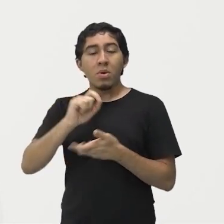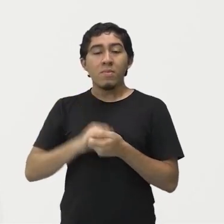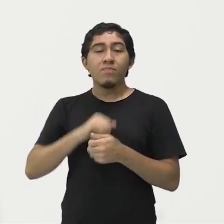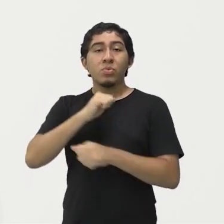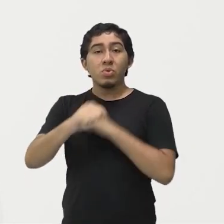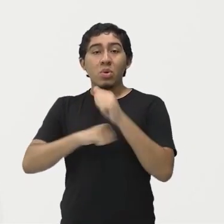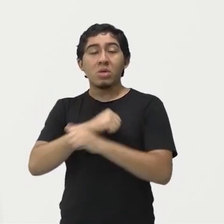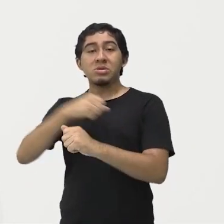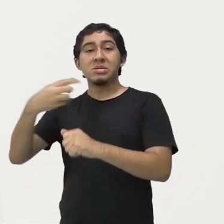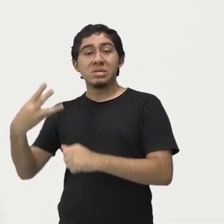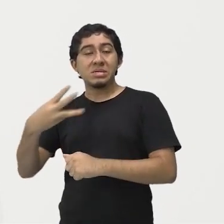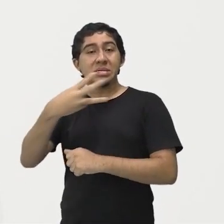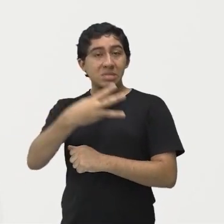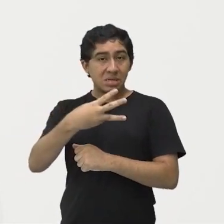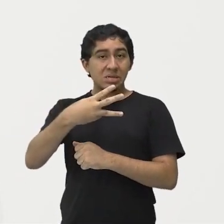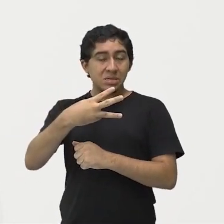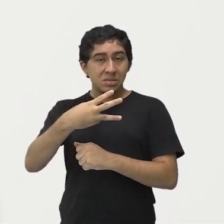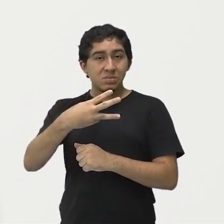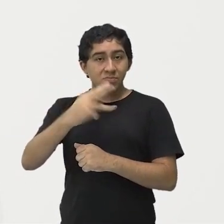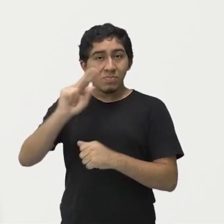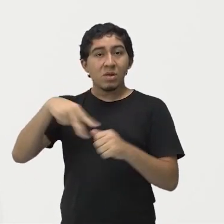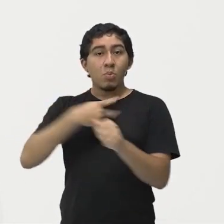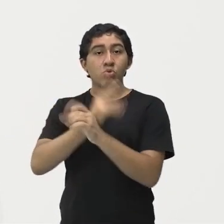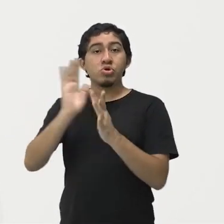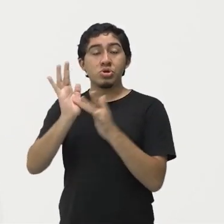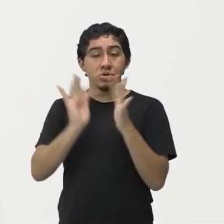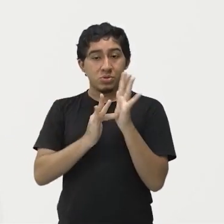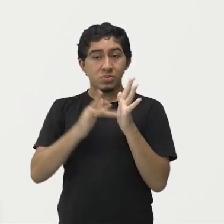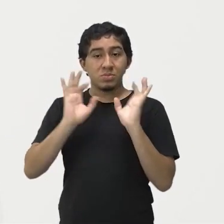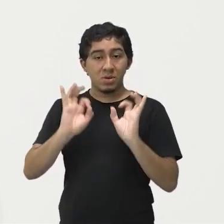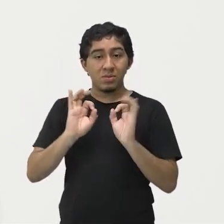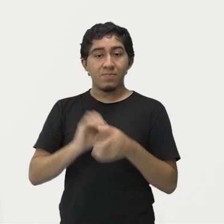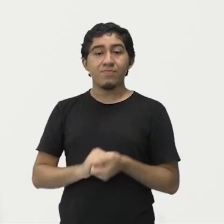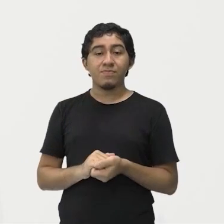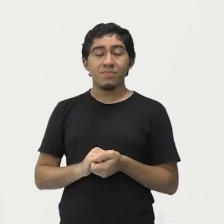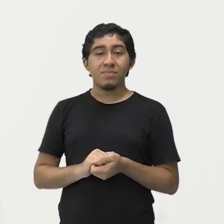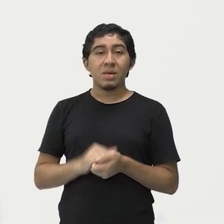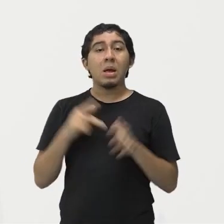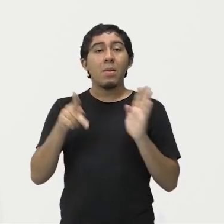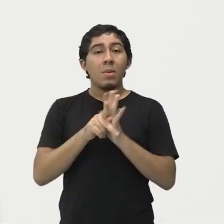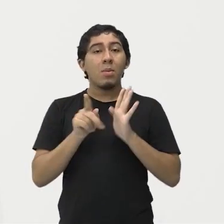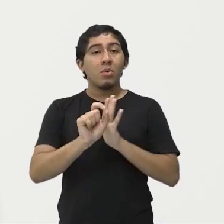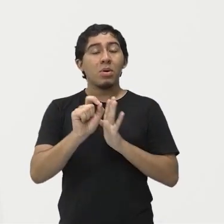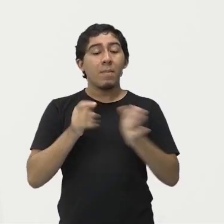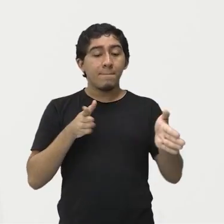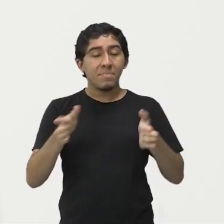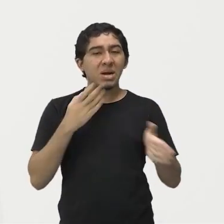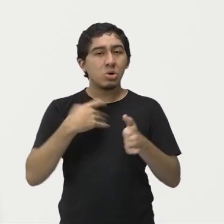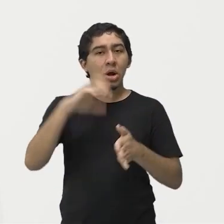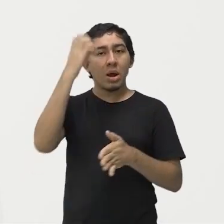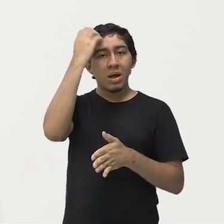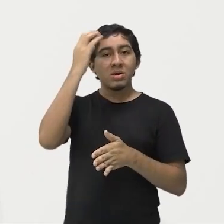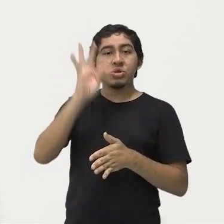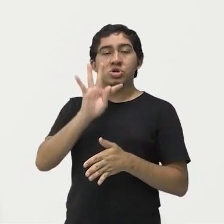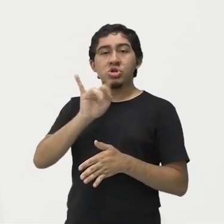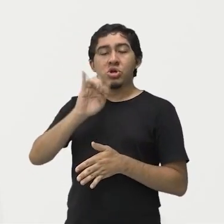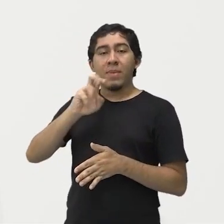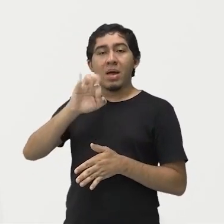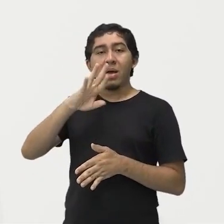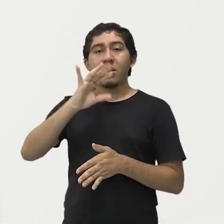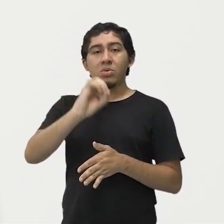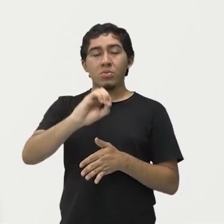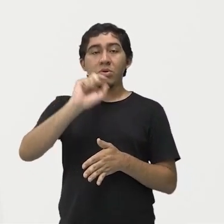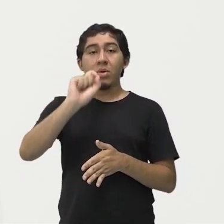de 33 depois de Cristo, já no reinado de Tibério, que já era o segundo